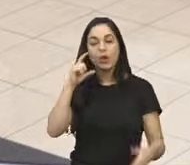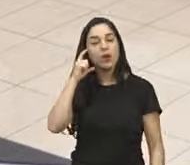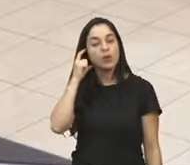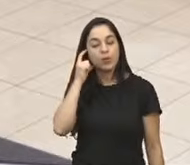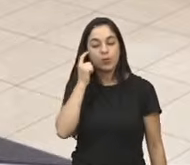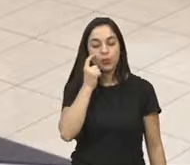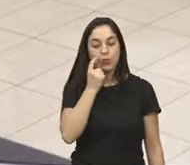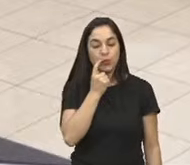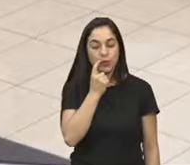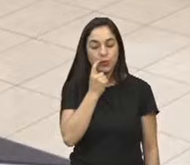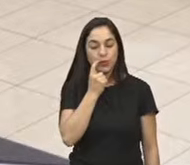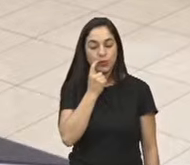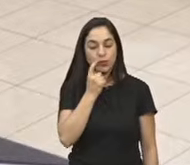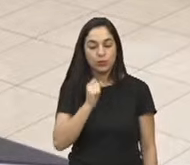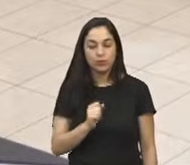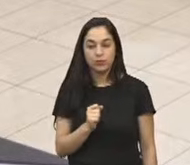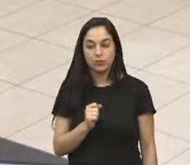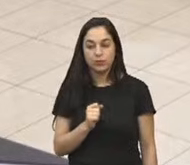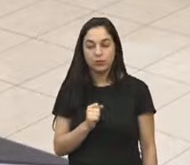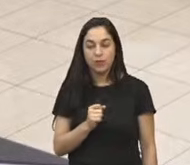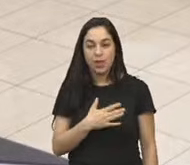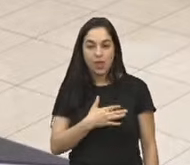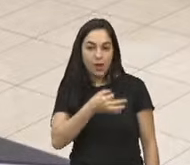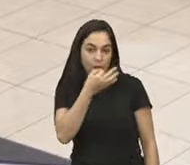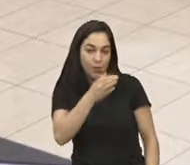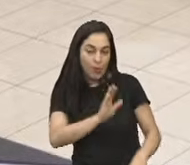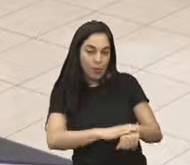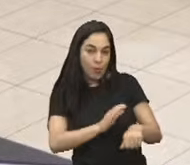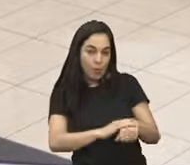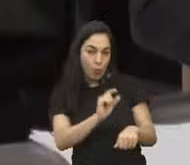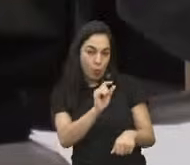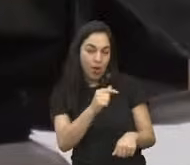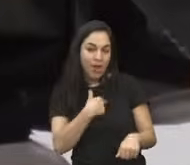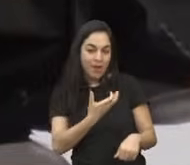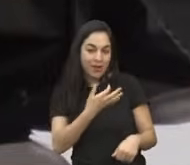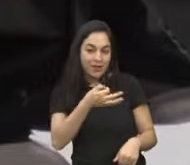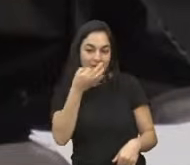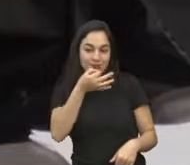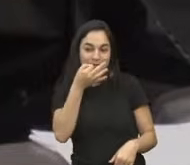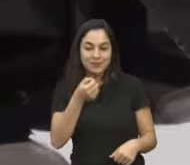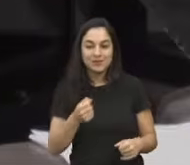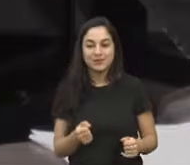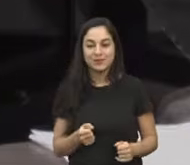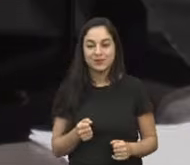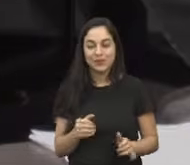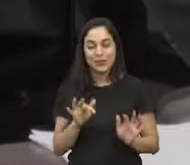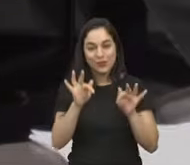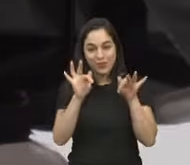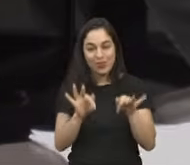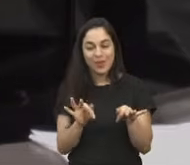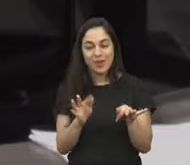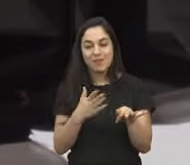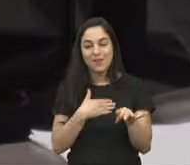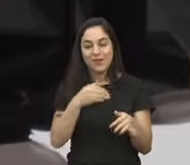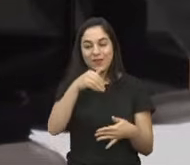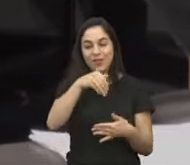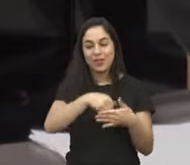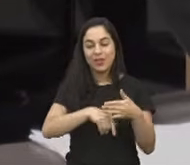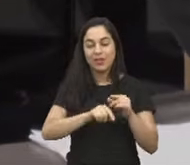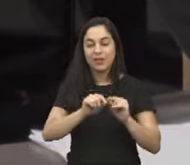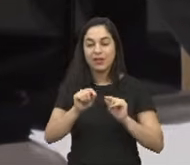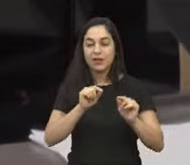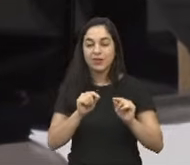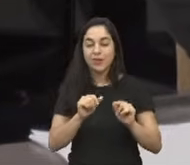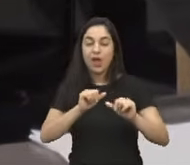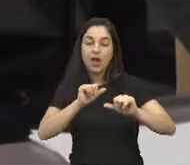Belém. Usar a fala mais um pouco, só para concluir e justificar a minha votação.